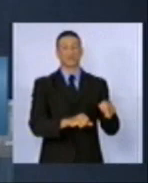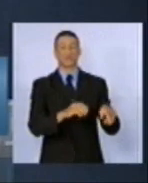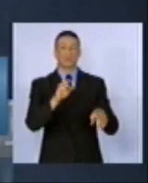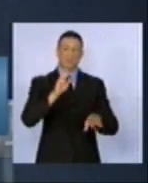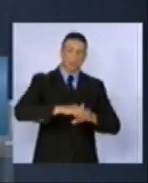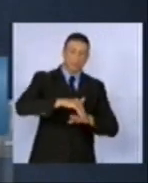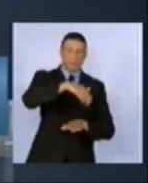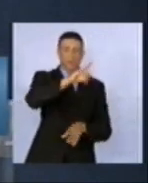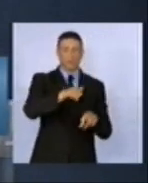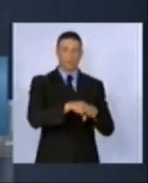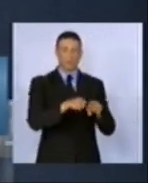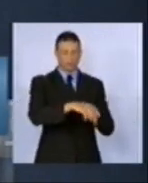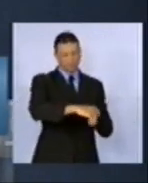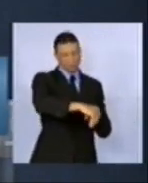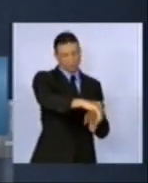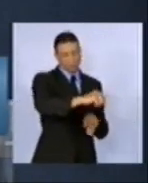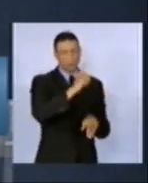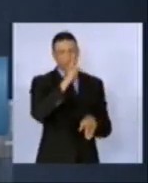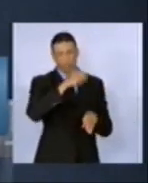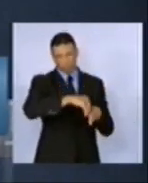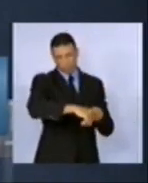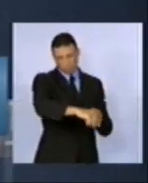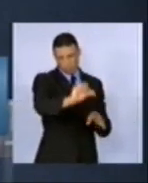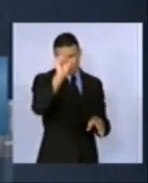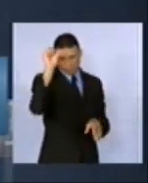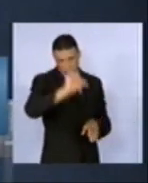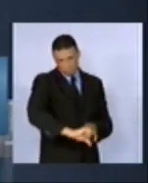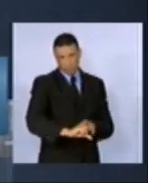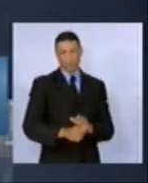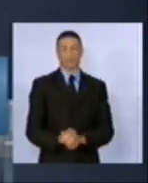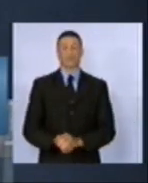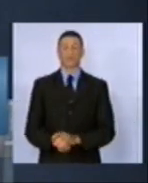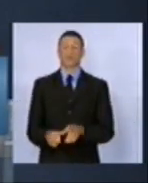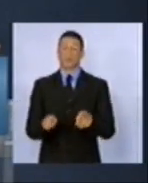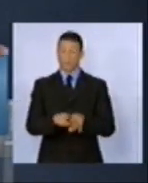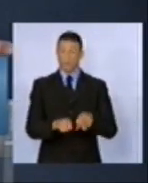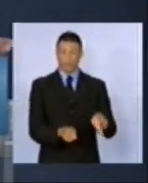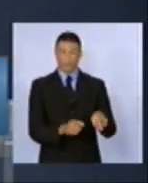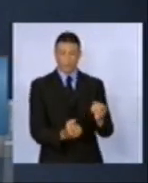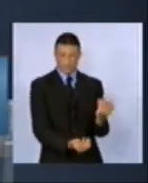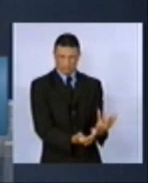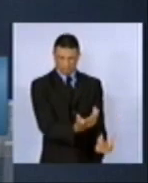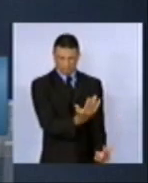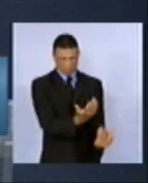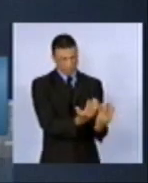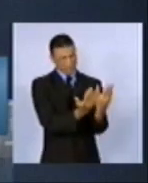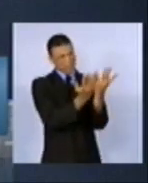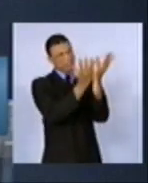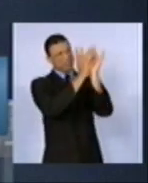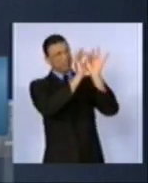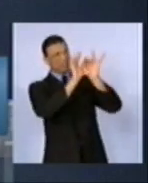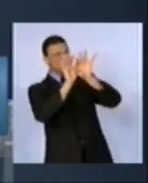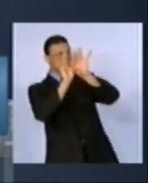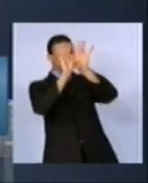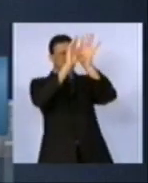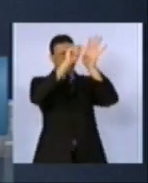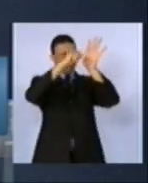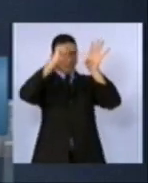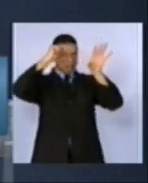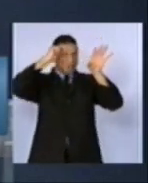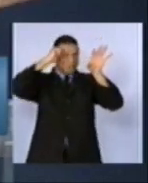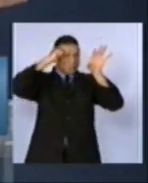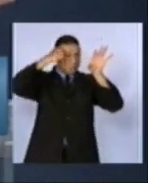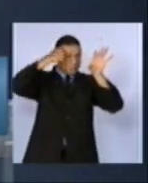solo Ok a formaa produzid na cama contém partículas pretos shot em inglês ou